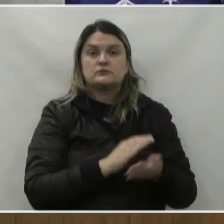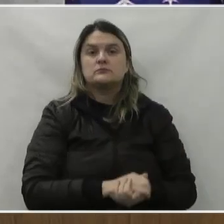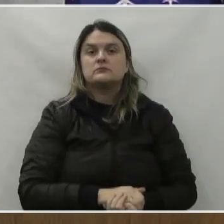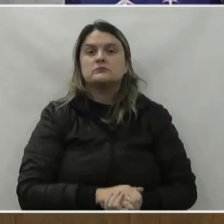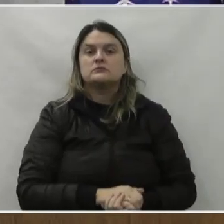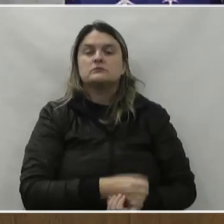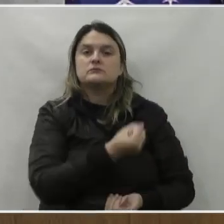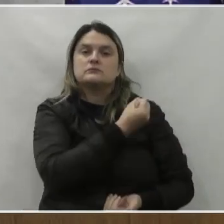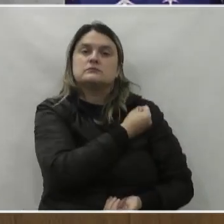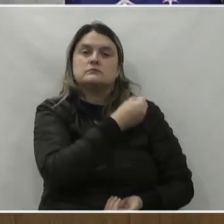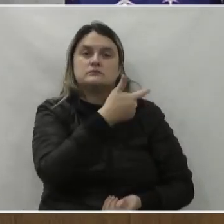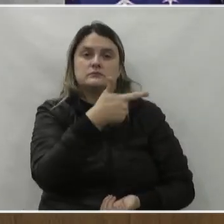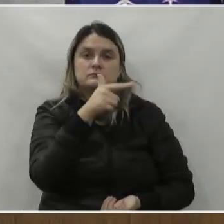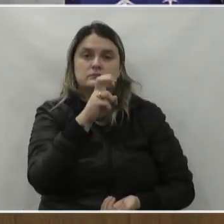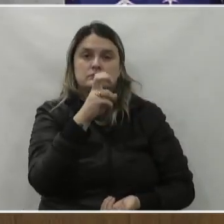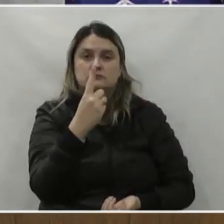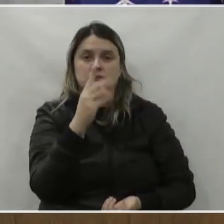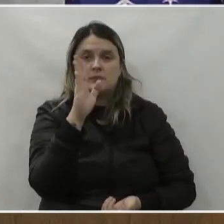Número